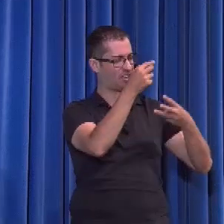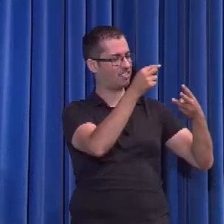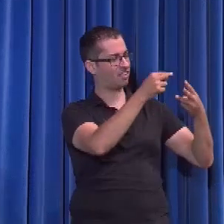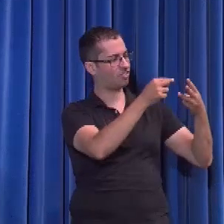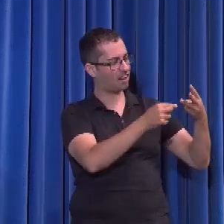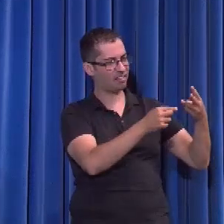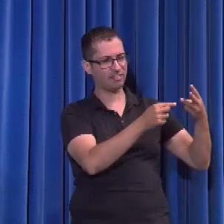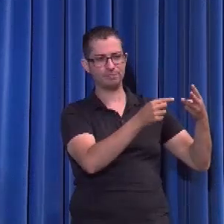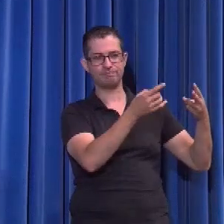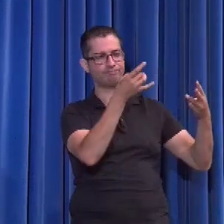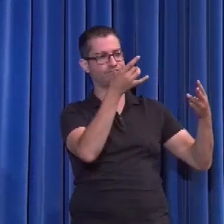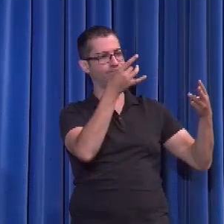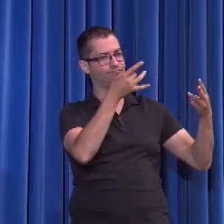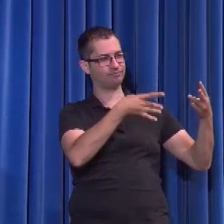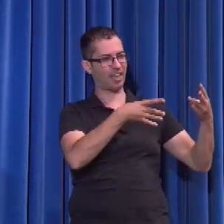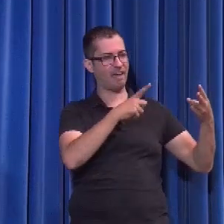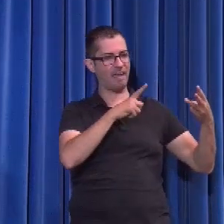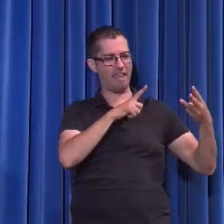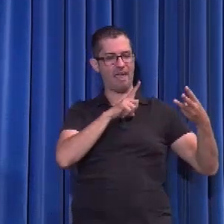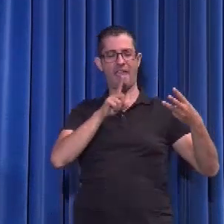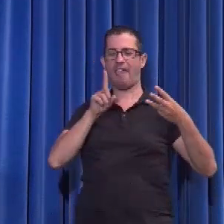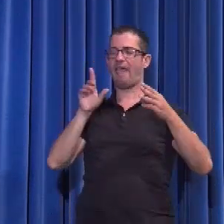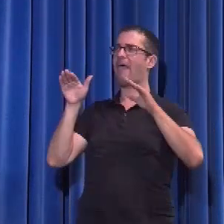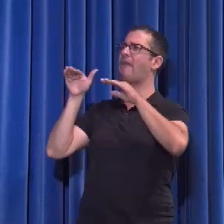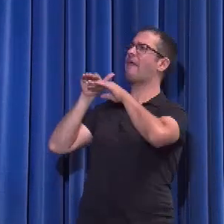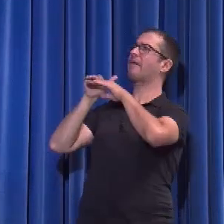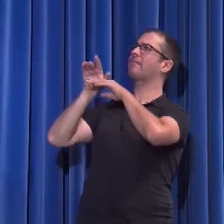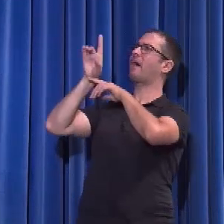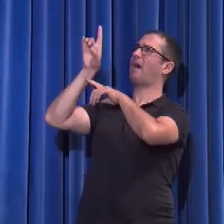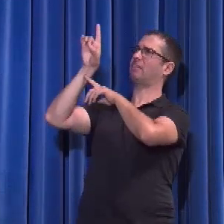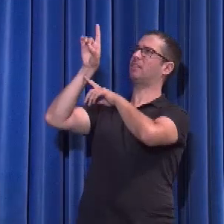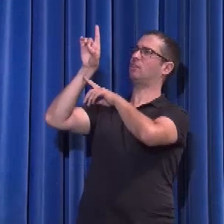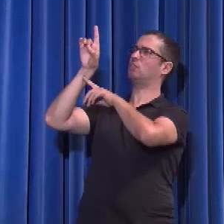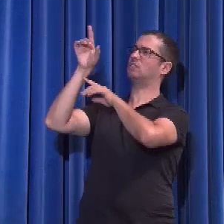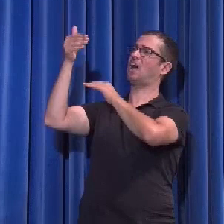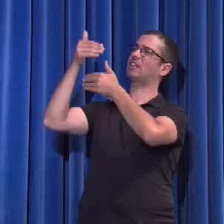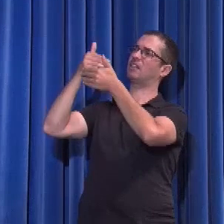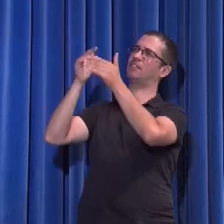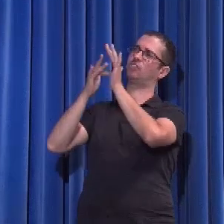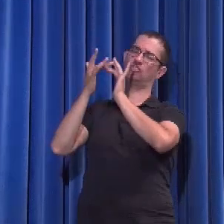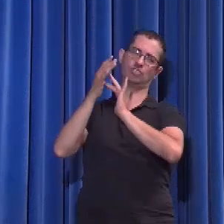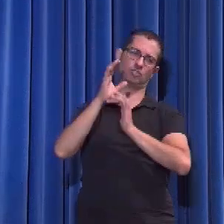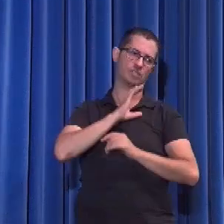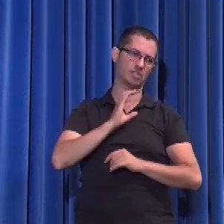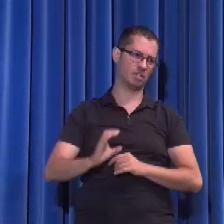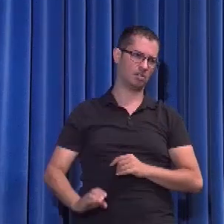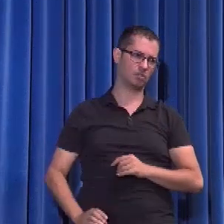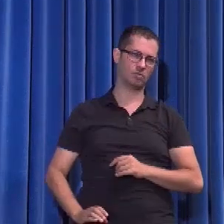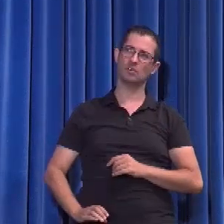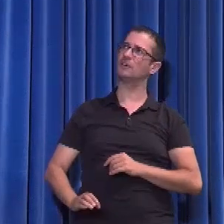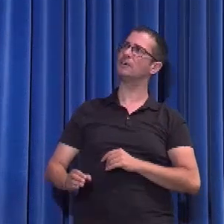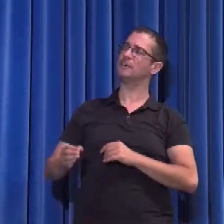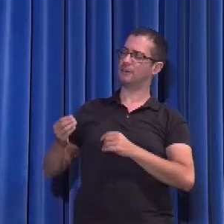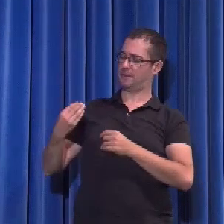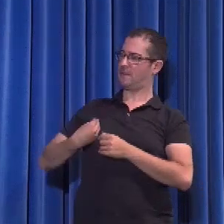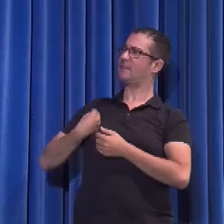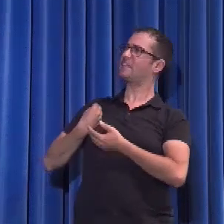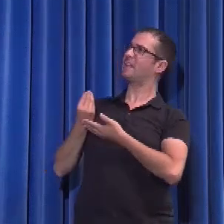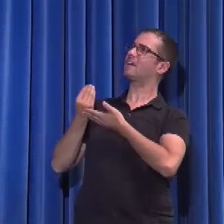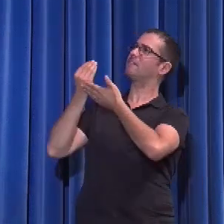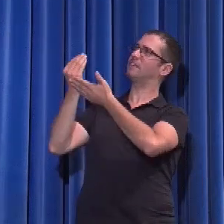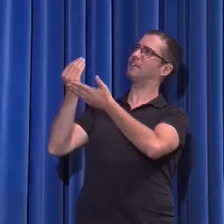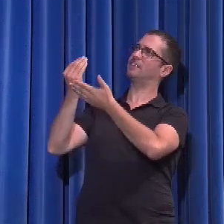Senhor. Renda-se a Deus por meio de Jesus Cristo. Renda-se a Ele que se encarnou para